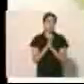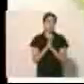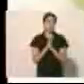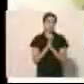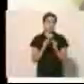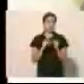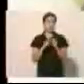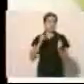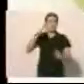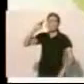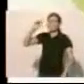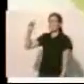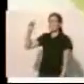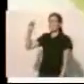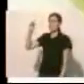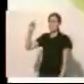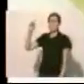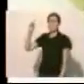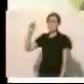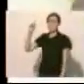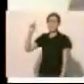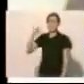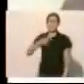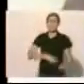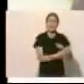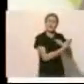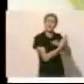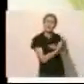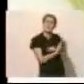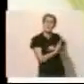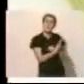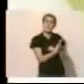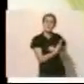Hoje nem escola tem mais lá. A evolução do Biguá, nem escola tem mais.